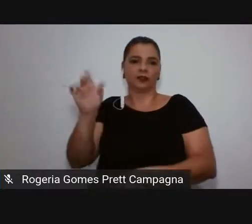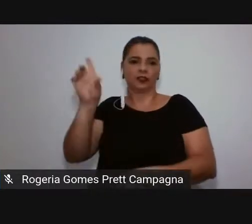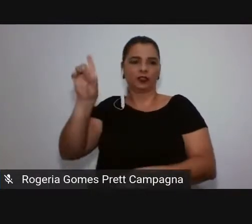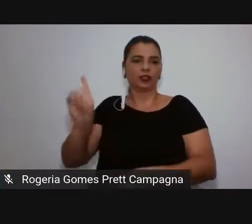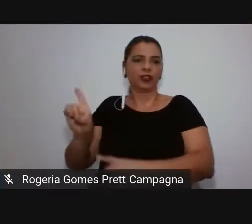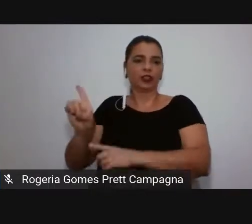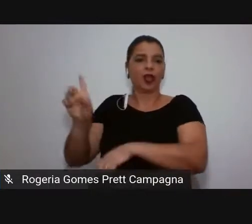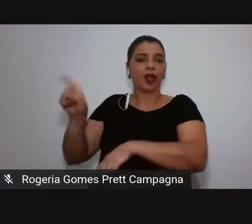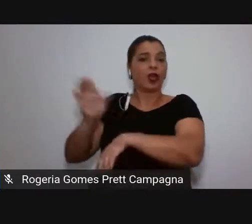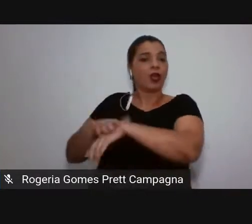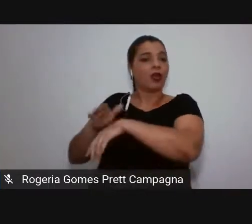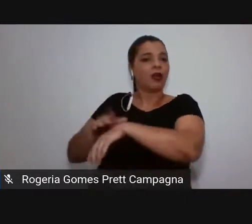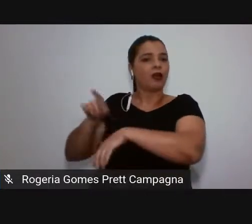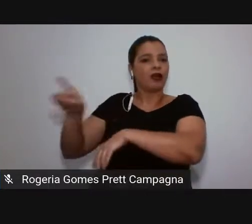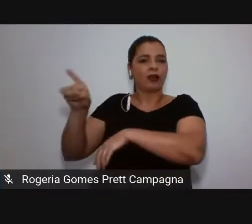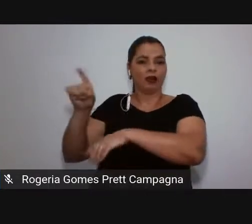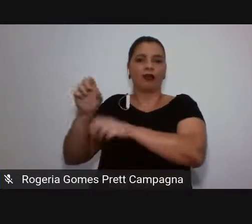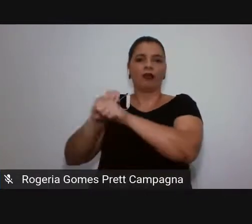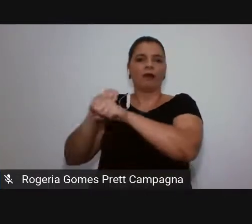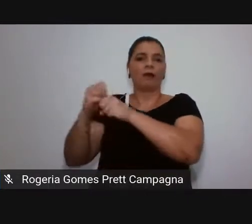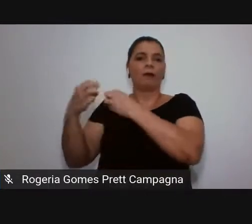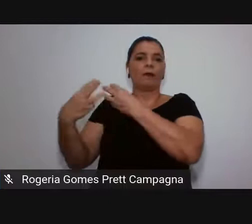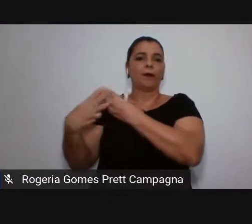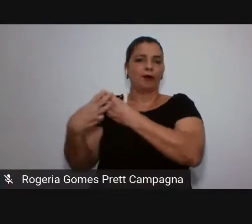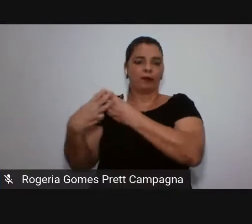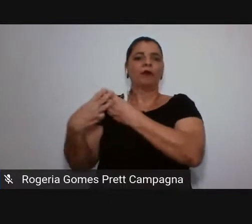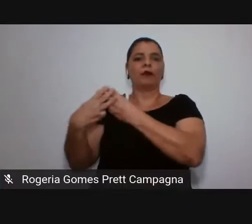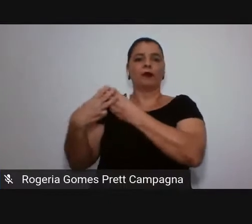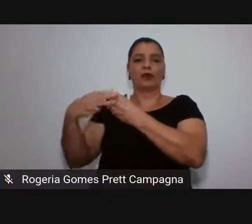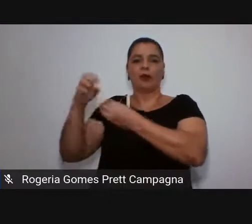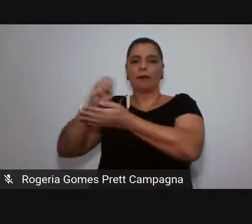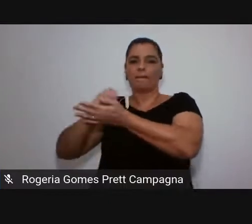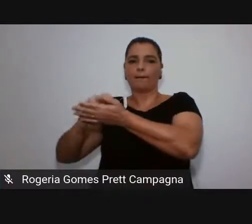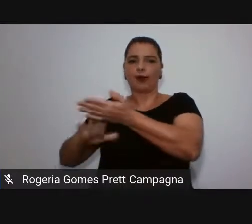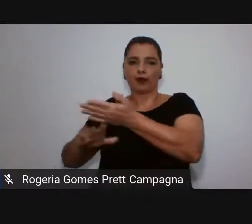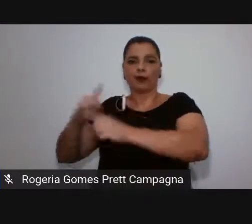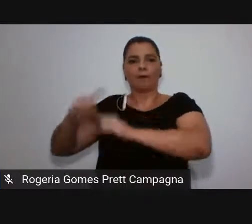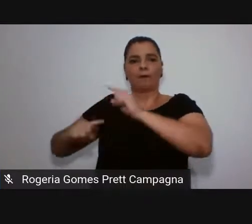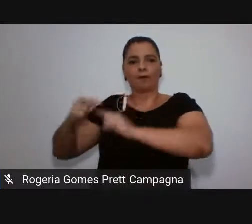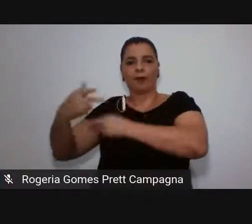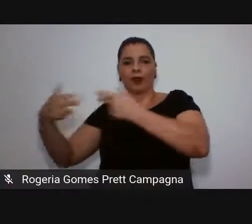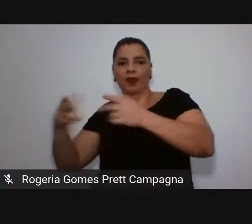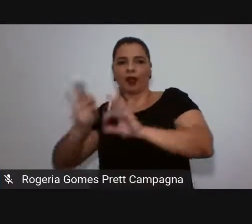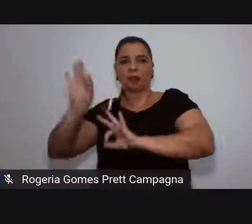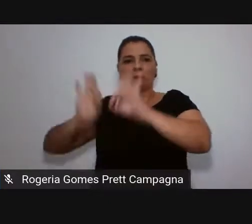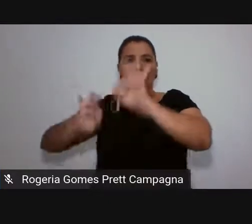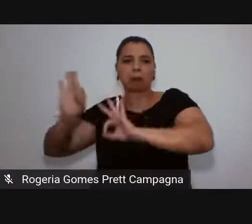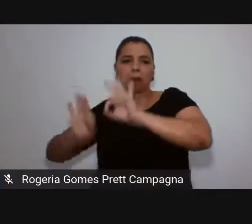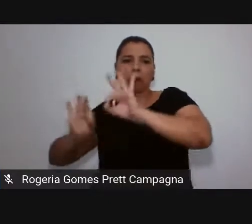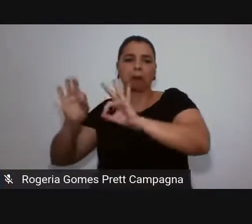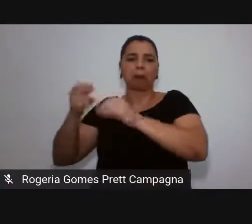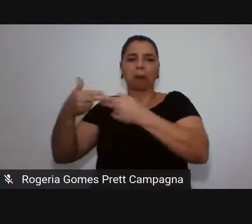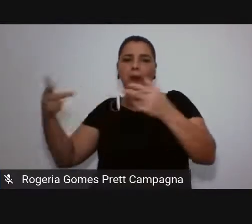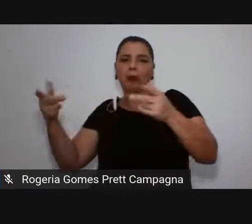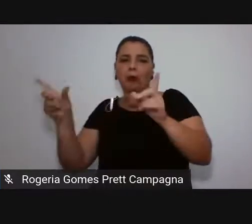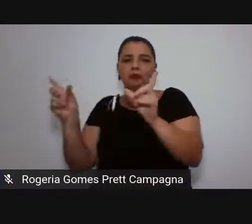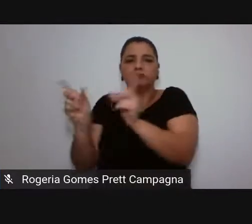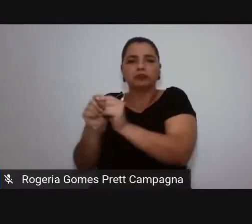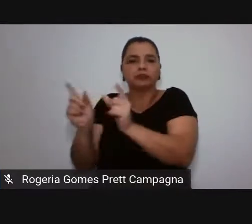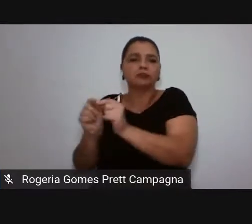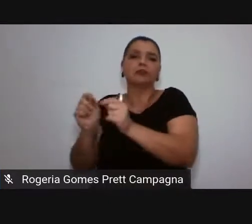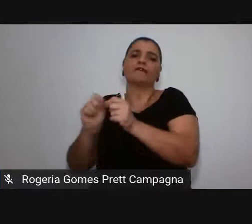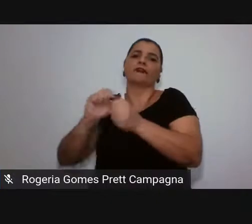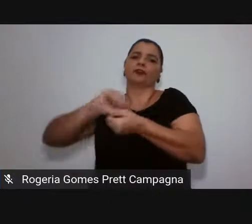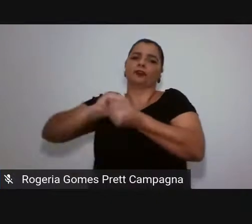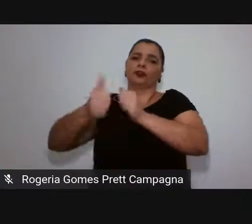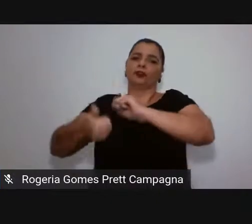PowerPoint para verificar se o material tiver esse caráter um tanto esquemático, apenas com alguns pontos, que pudesse ser reelaborado